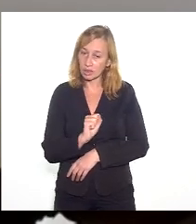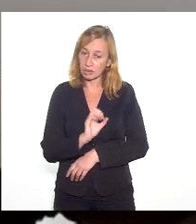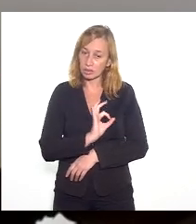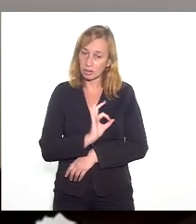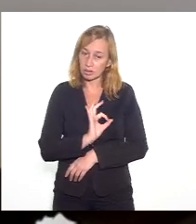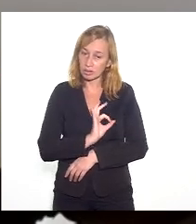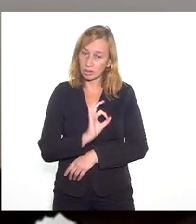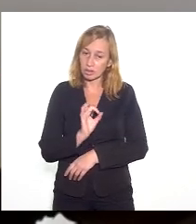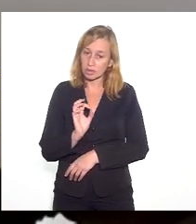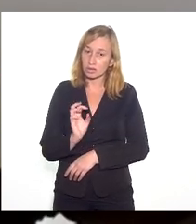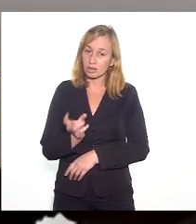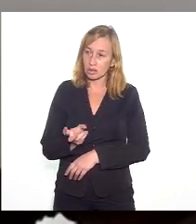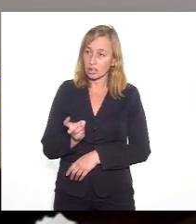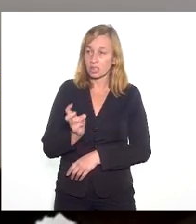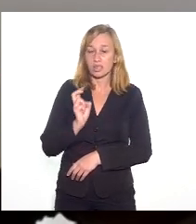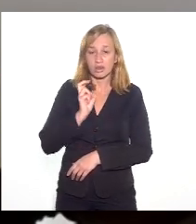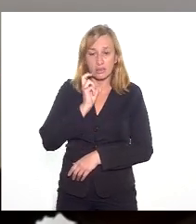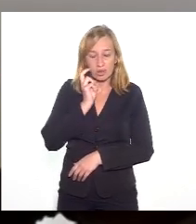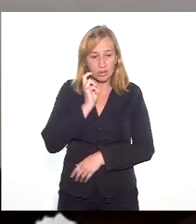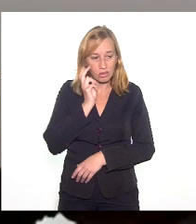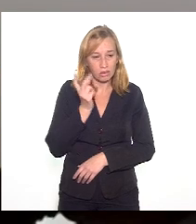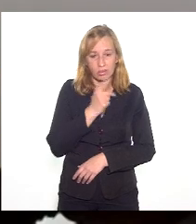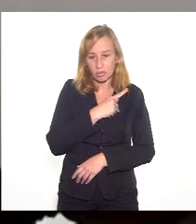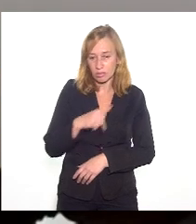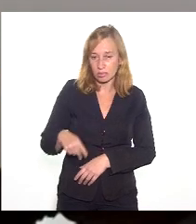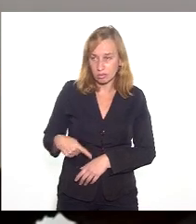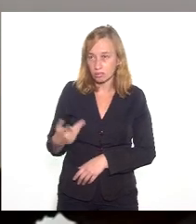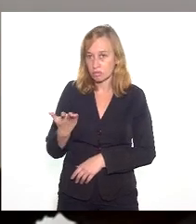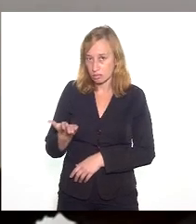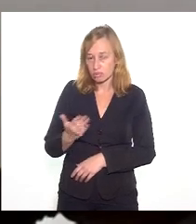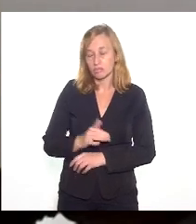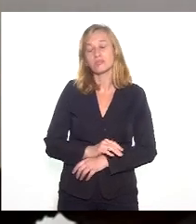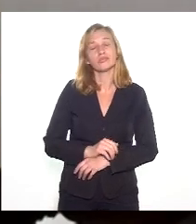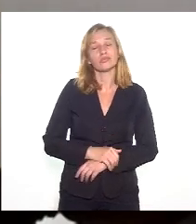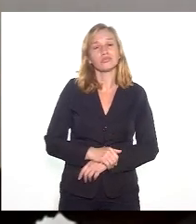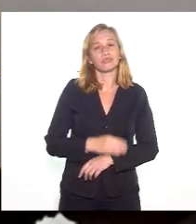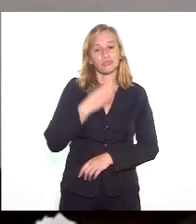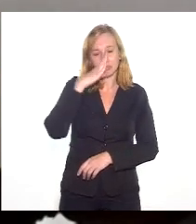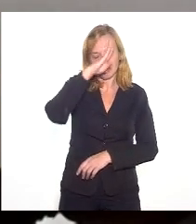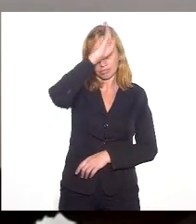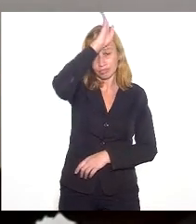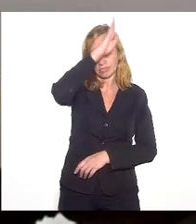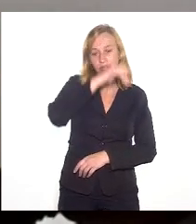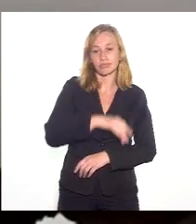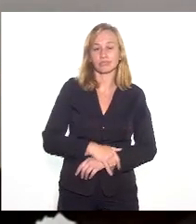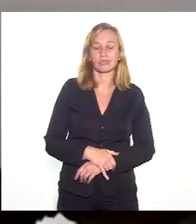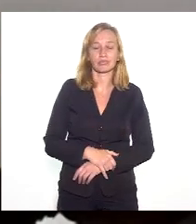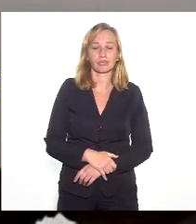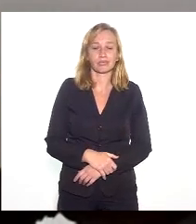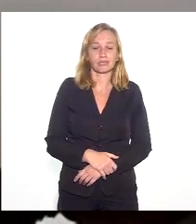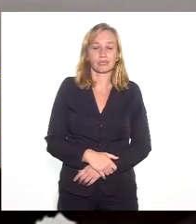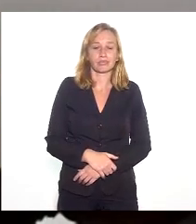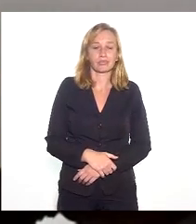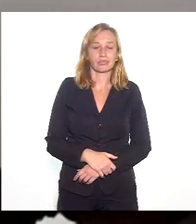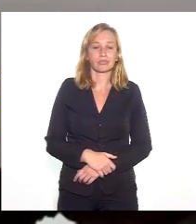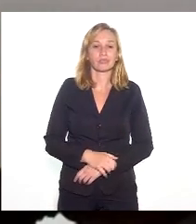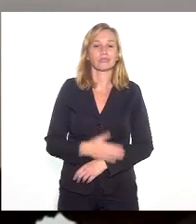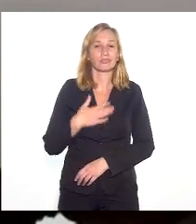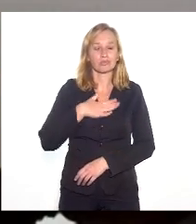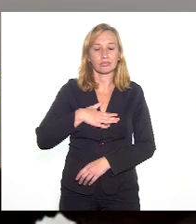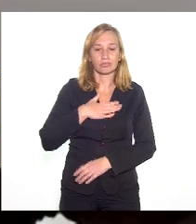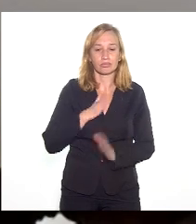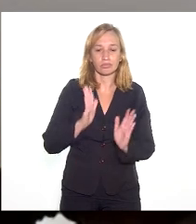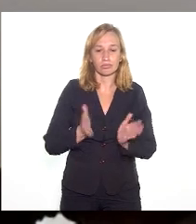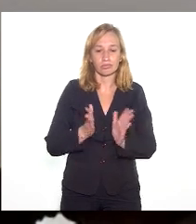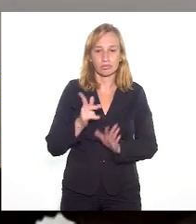agredidas, constrangidas pelo presidente da República, Jair Bolsonaro. Isso dito, eu gostaria hoje